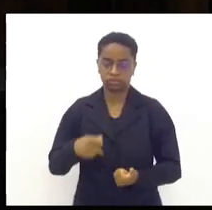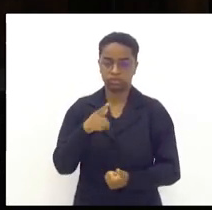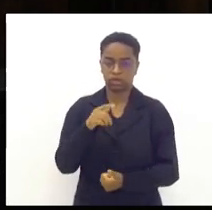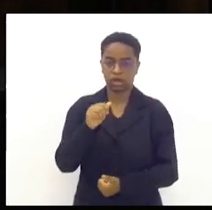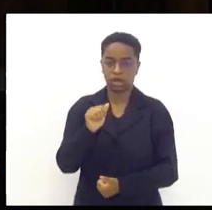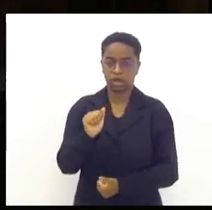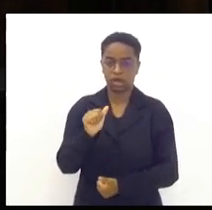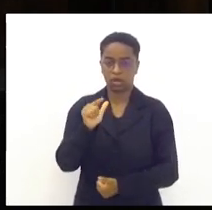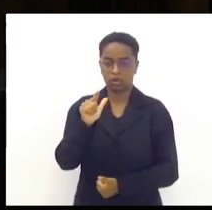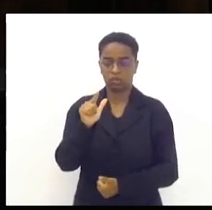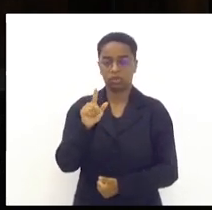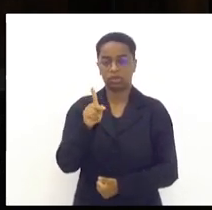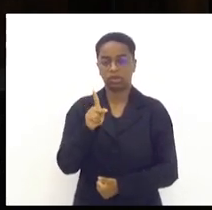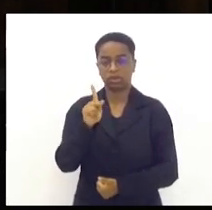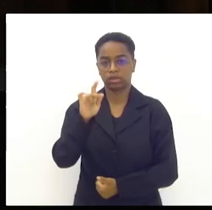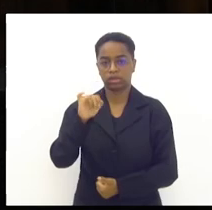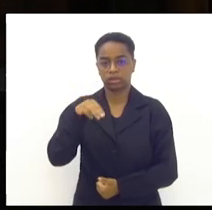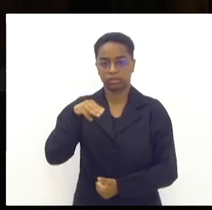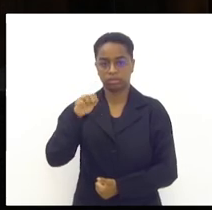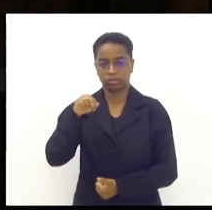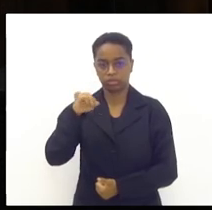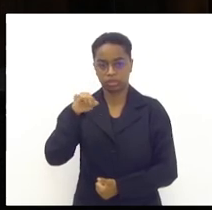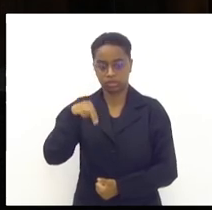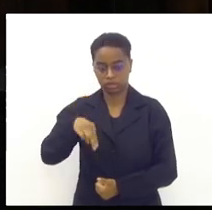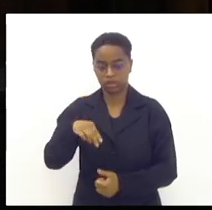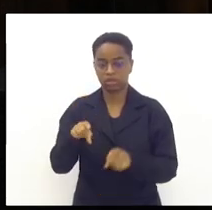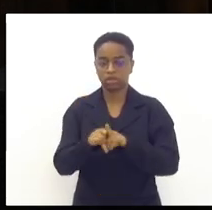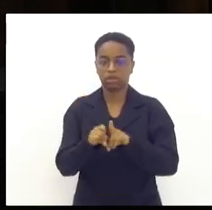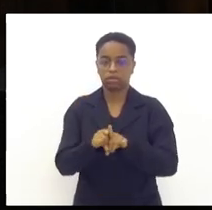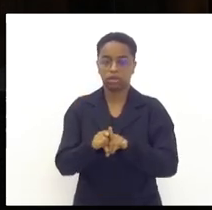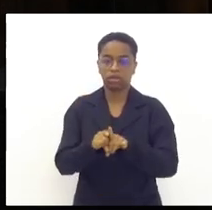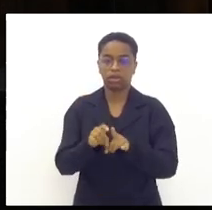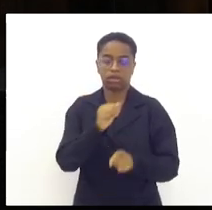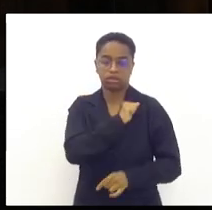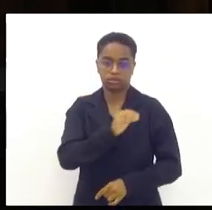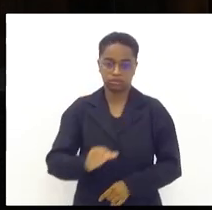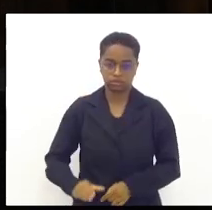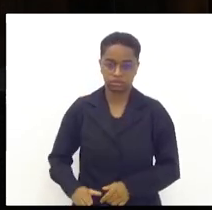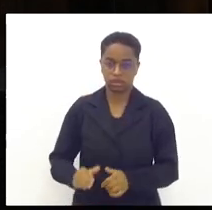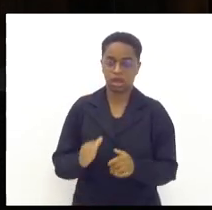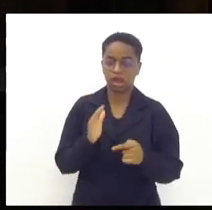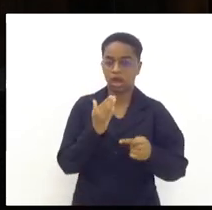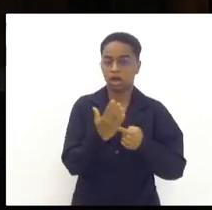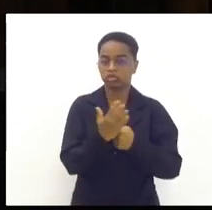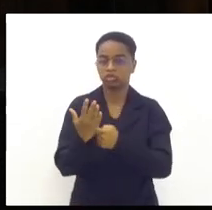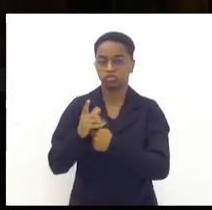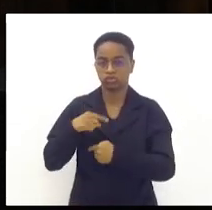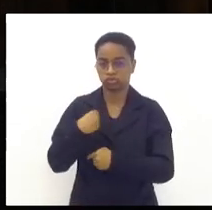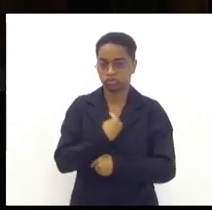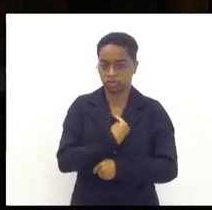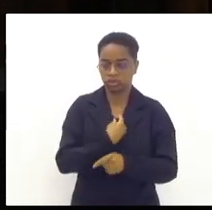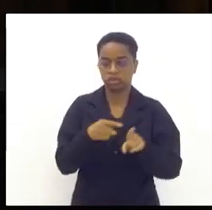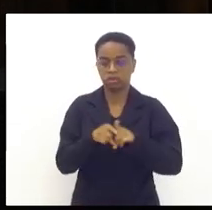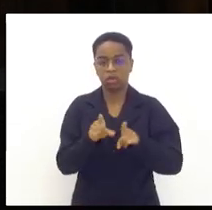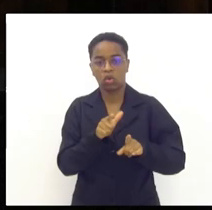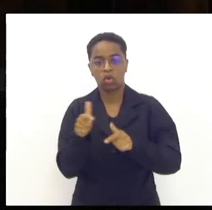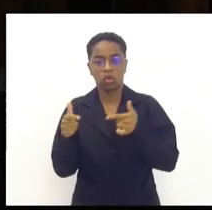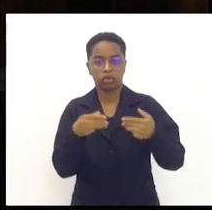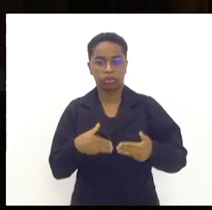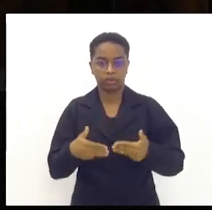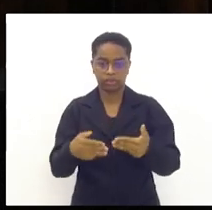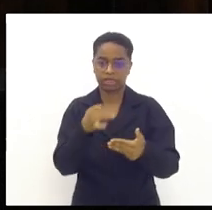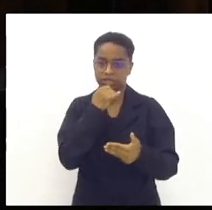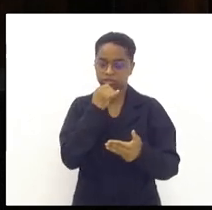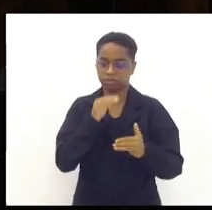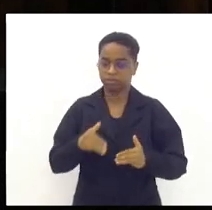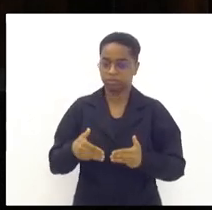casa também, o deputado André Siciliano, que vai nos conduzir a diversos outros ministérios envolvidos, como o Ministério da